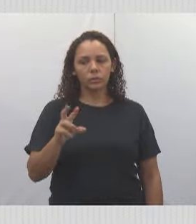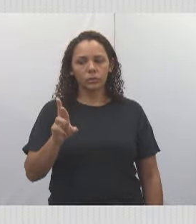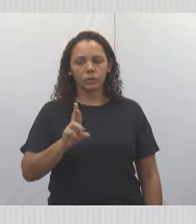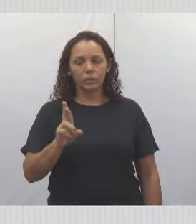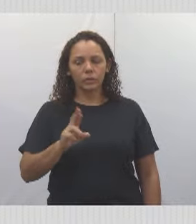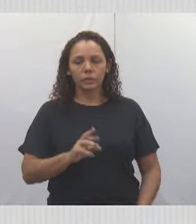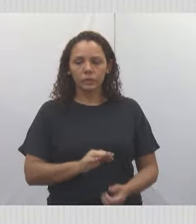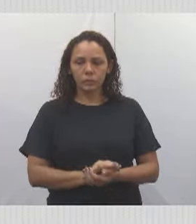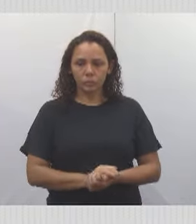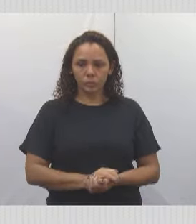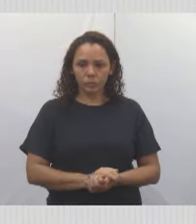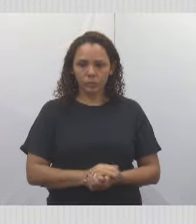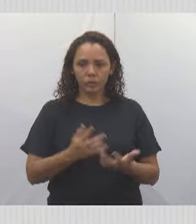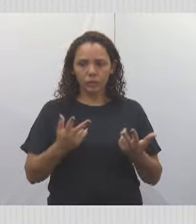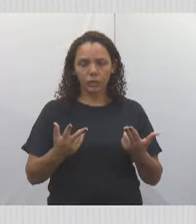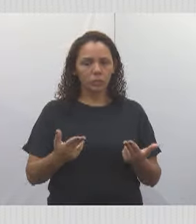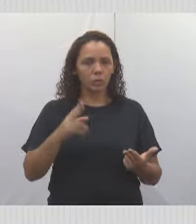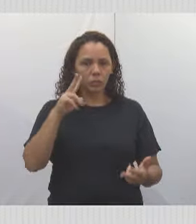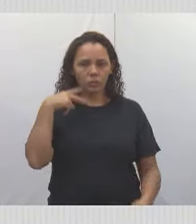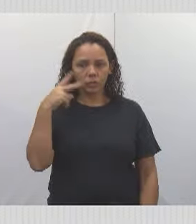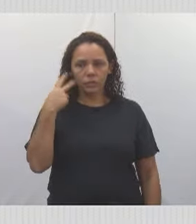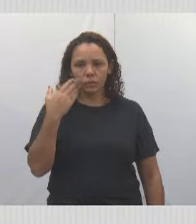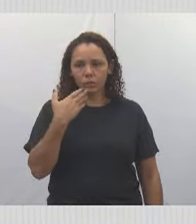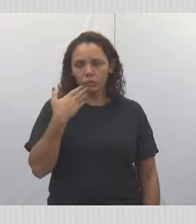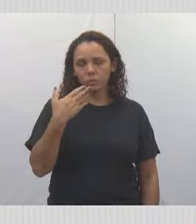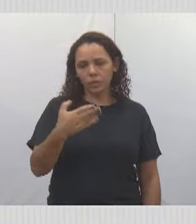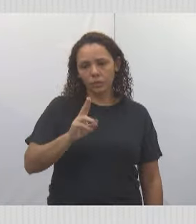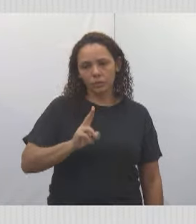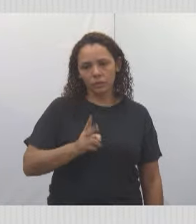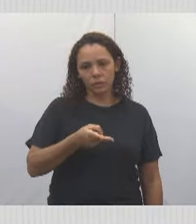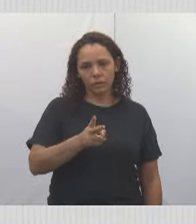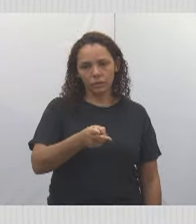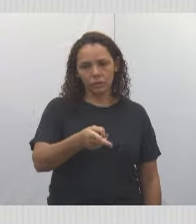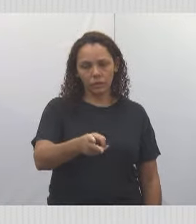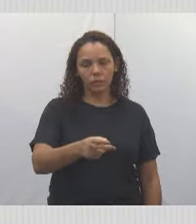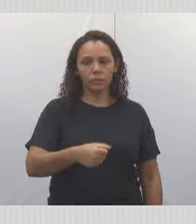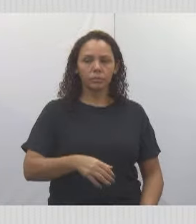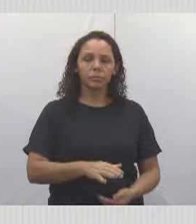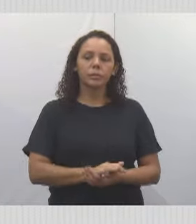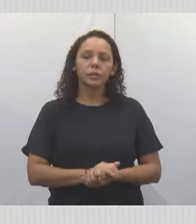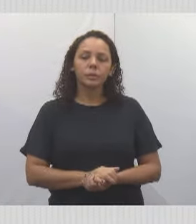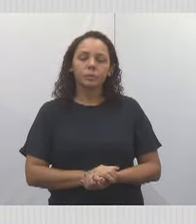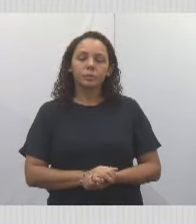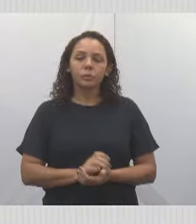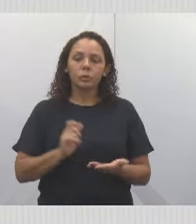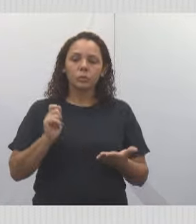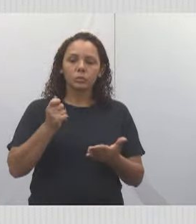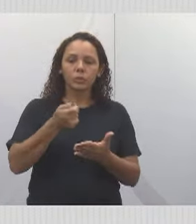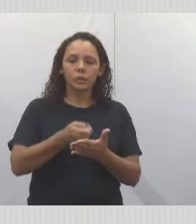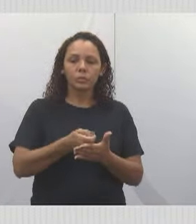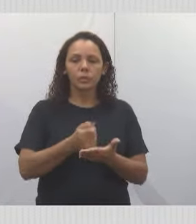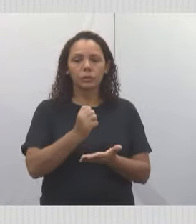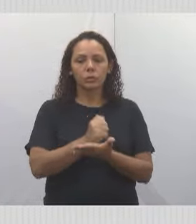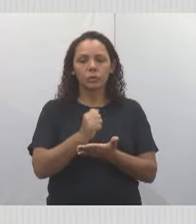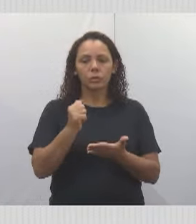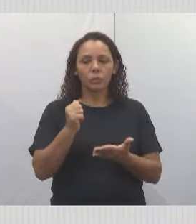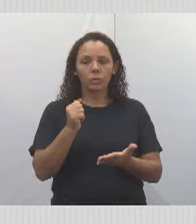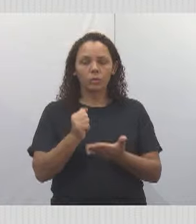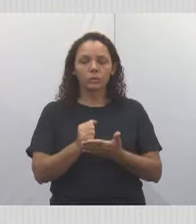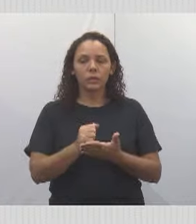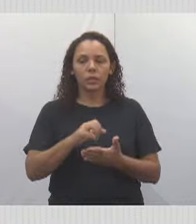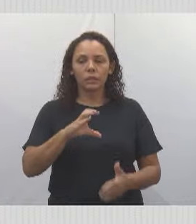Aqui, conforme os vereadores sempre pedem, né, os gastos, né, as despesas correntes, custeio com contratos e convênios,